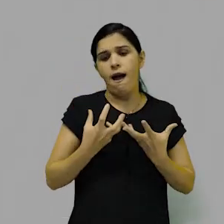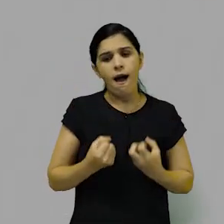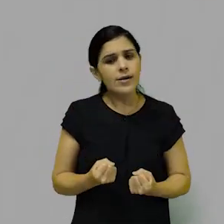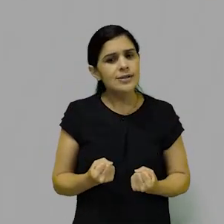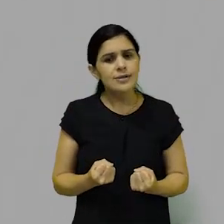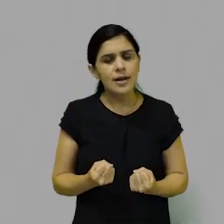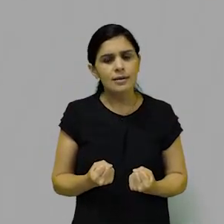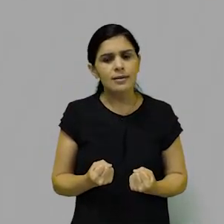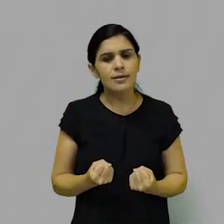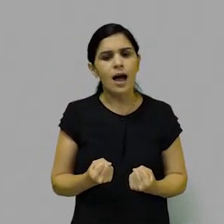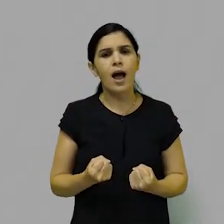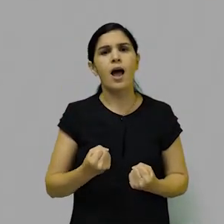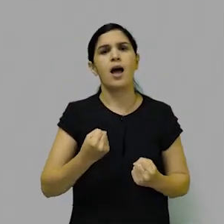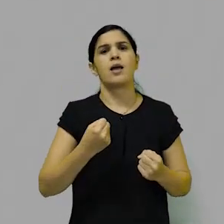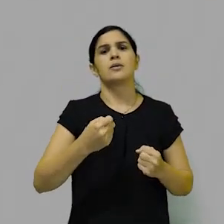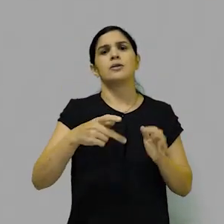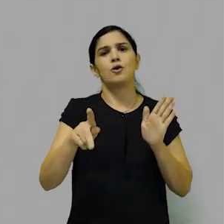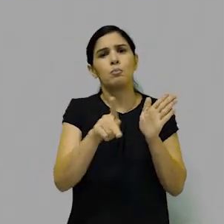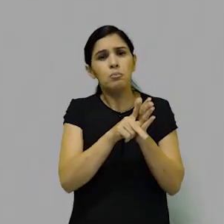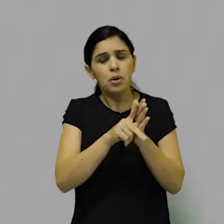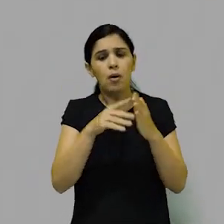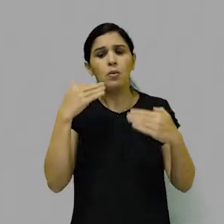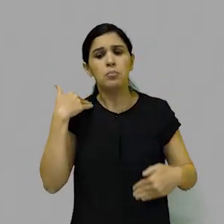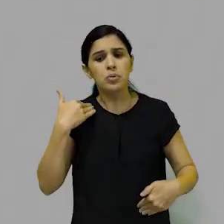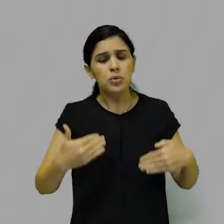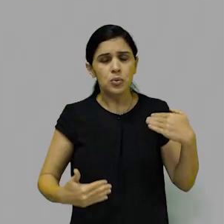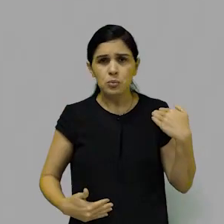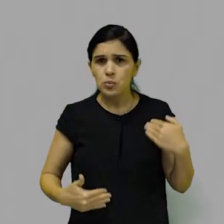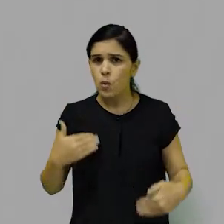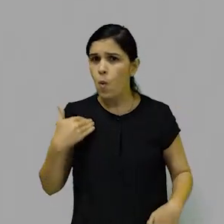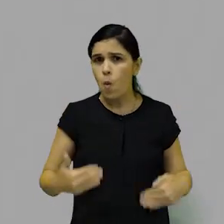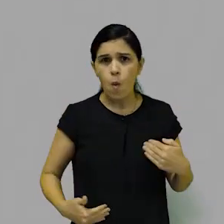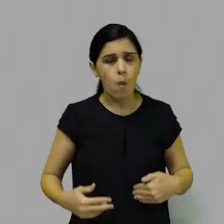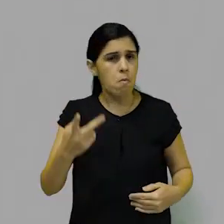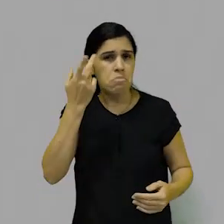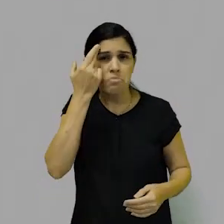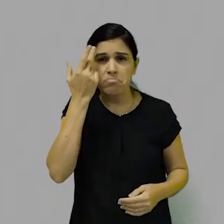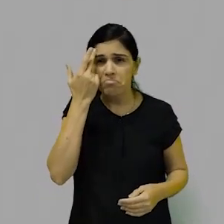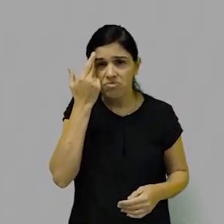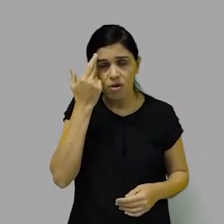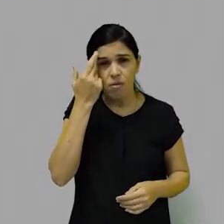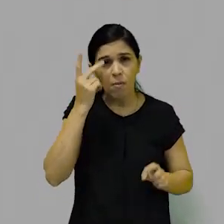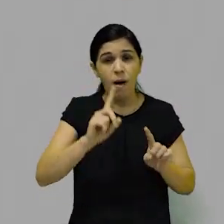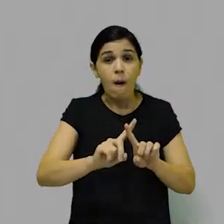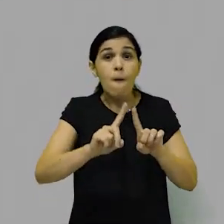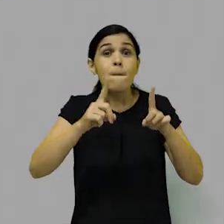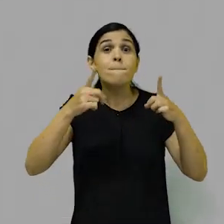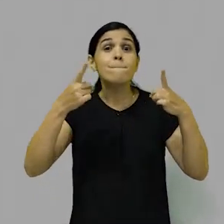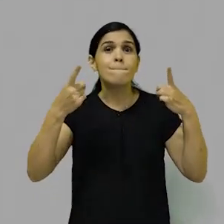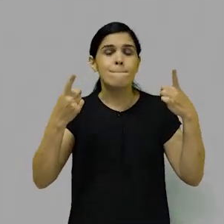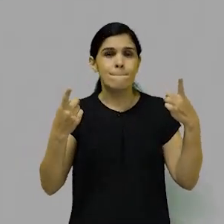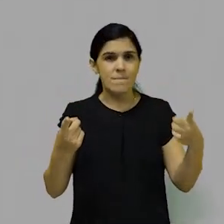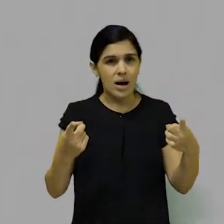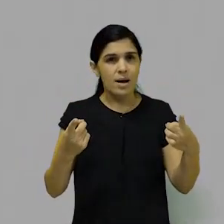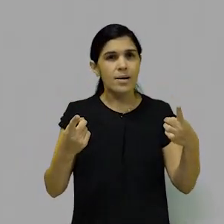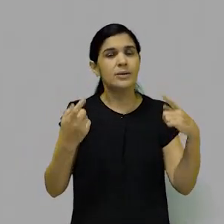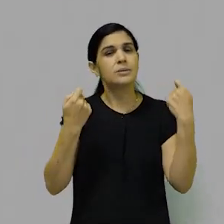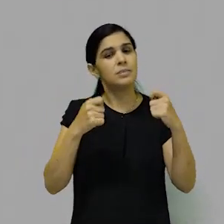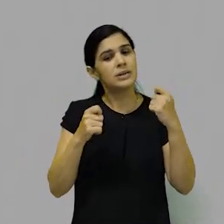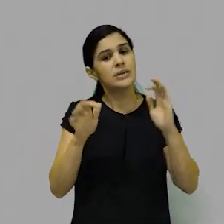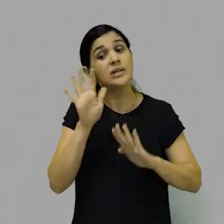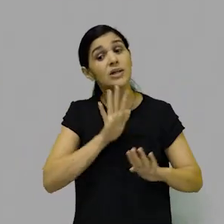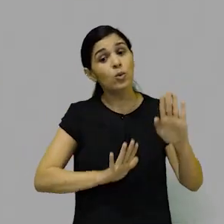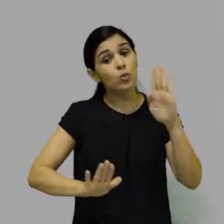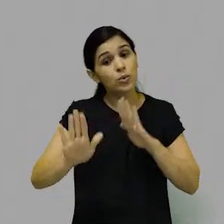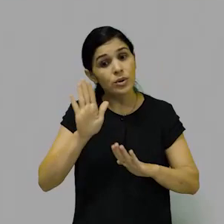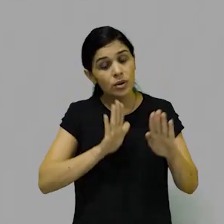não é legal. Que você se aceite é o normal, é o adequado. Eu quero que você se aceite, eu dei a aula todinha para nós chegarmos